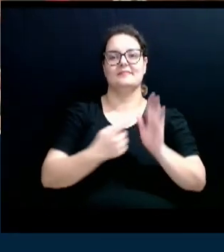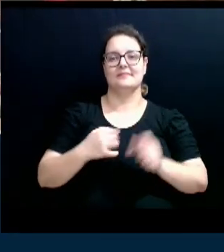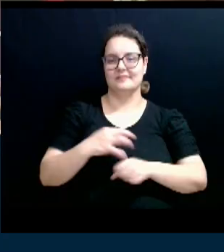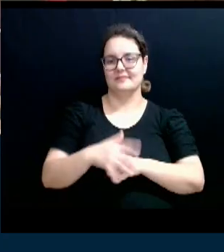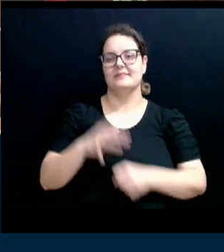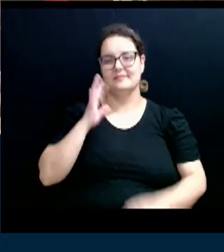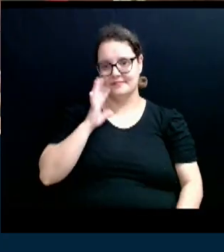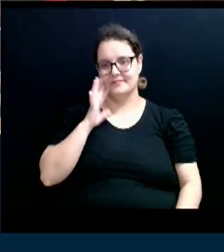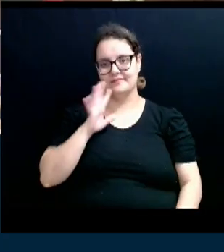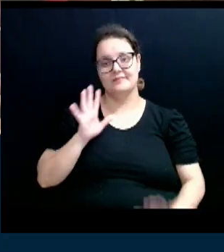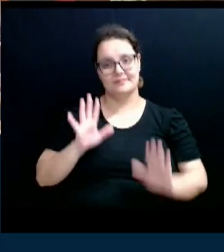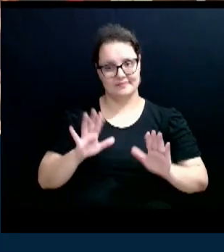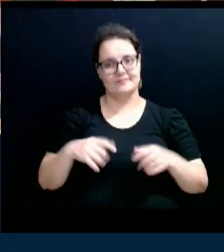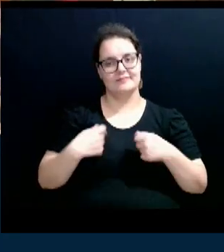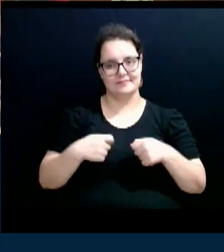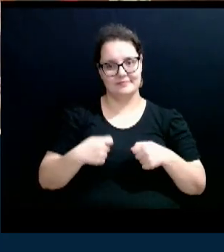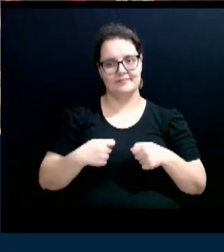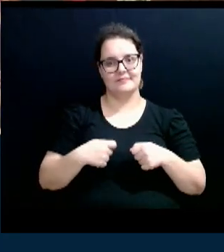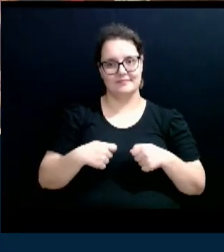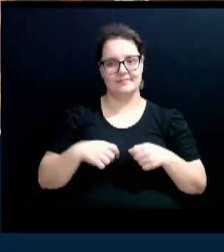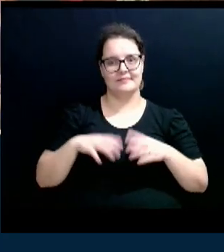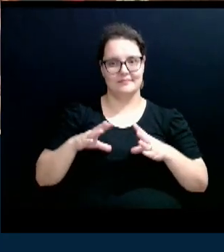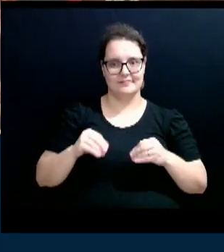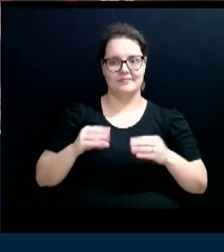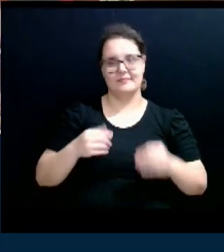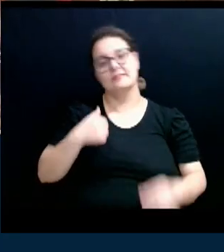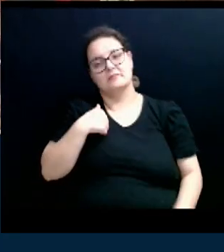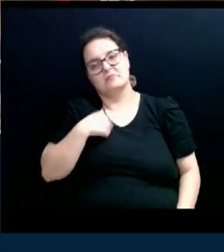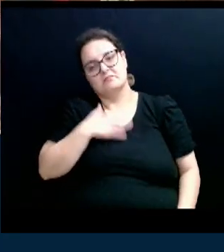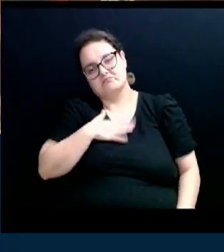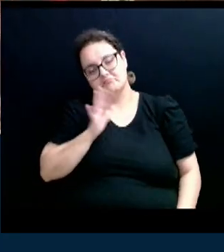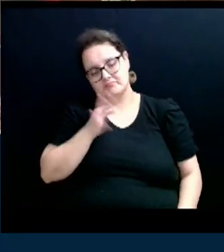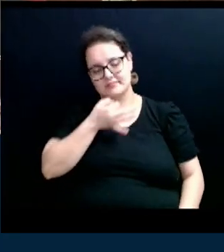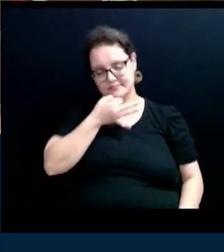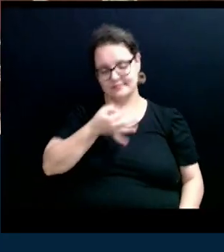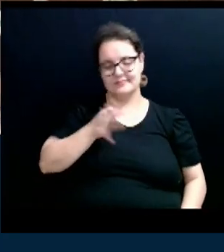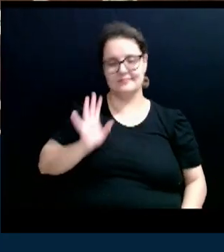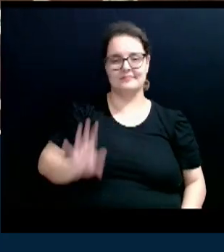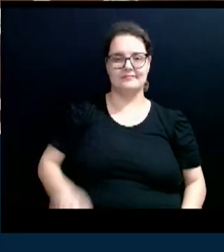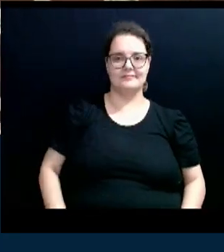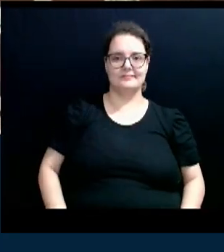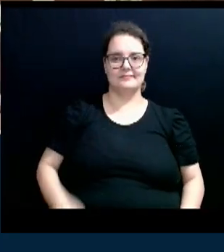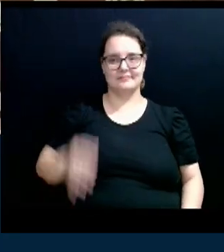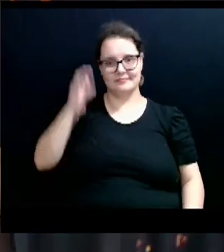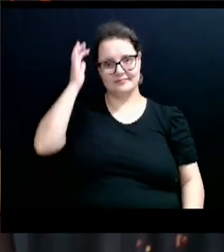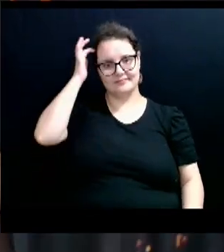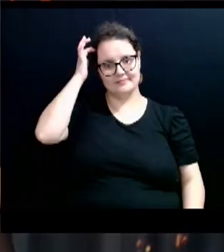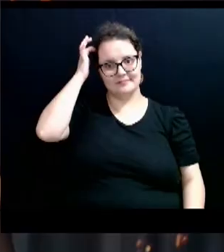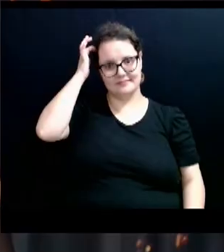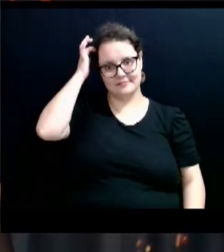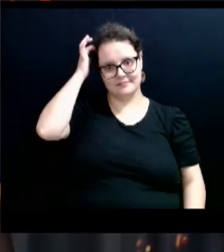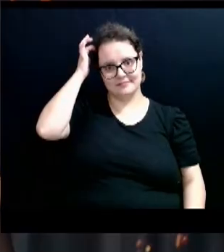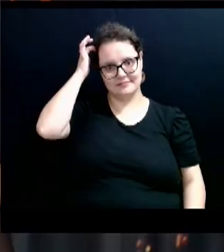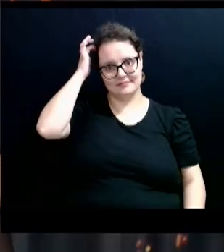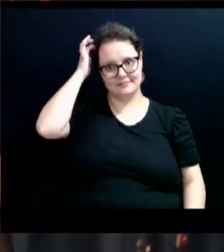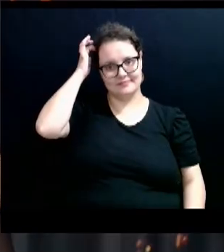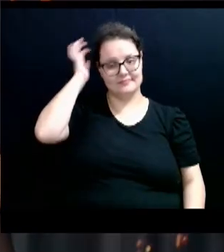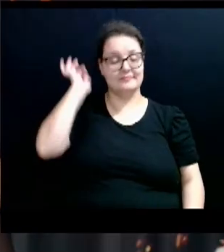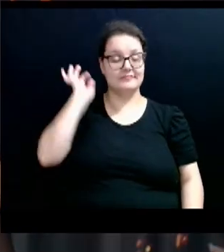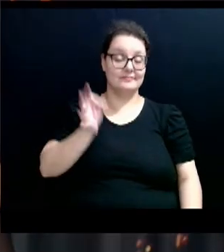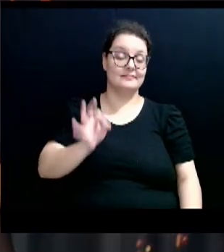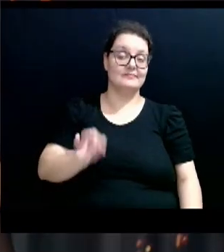mas a gente precisa desse toque aqui. Pelo menos esse é o meu ponto de vista, né, Thalita? Não, com certeza. Eu queria